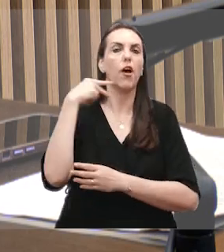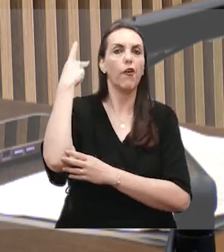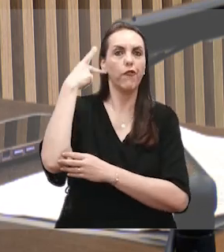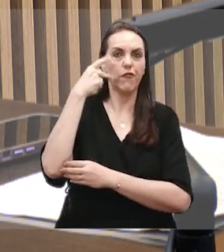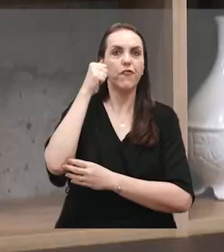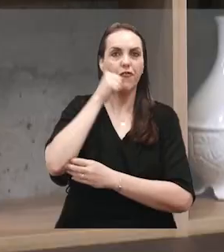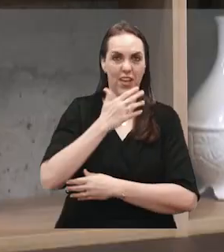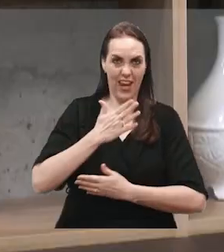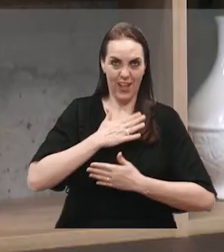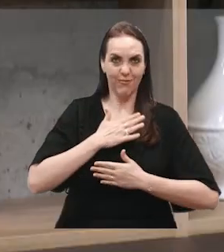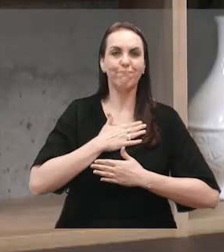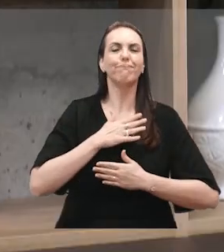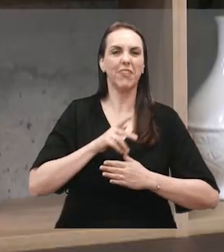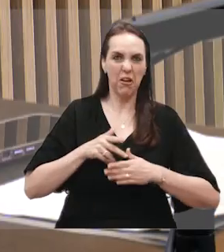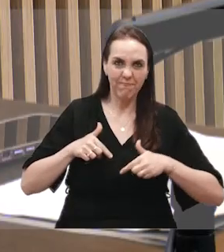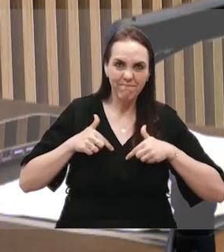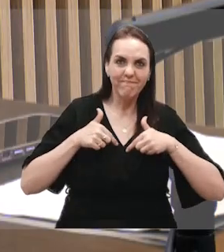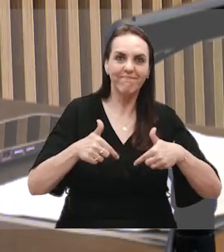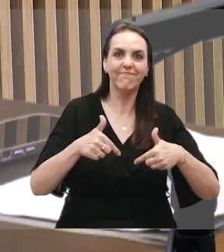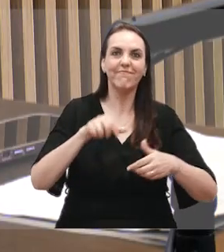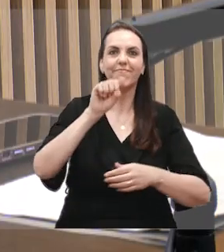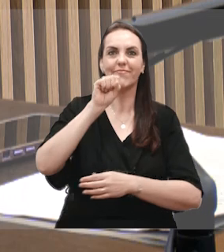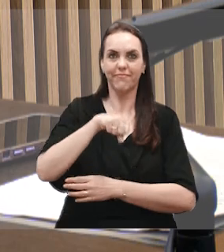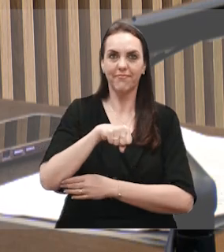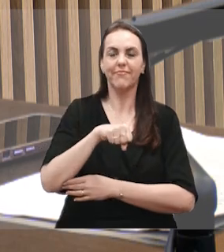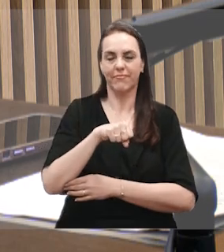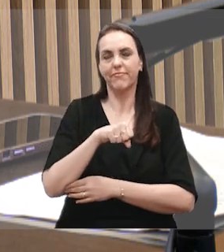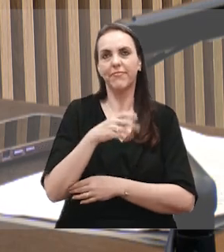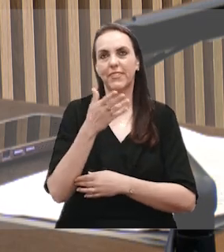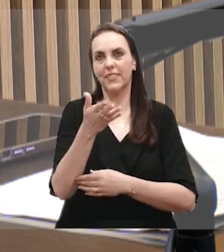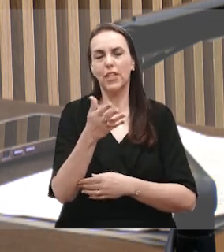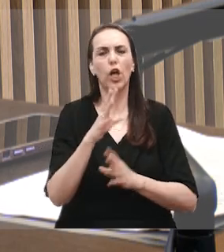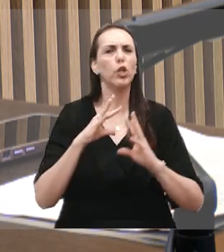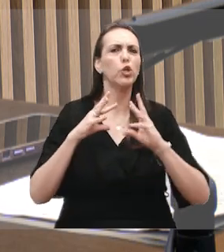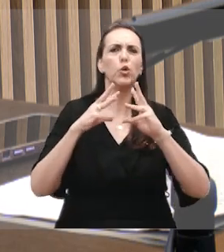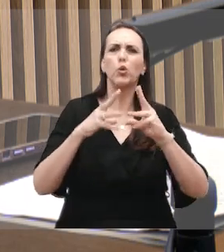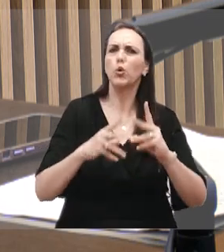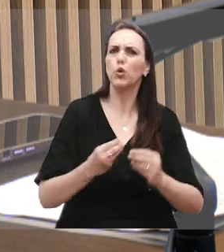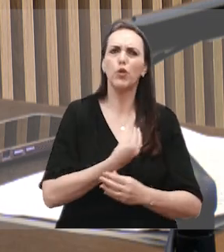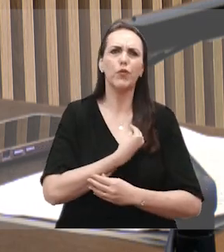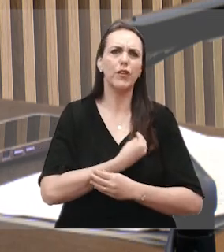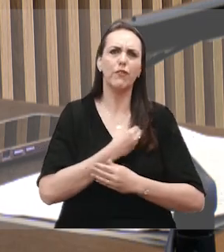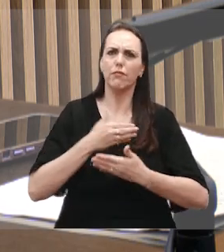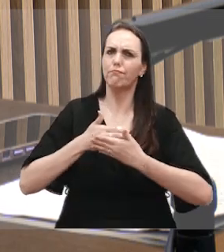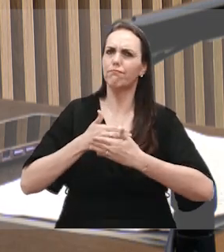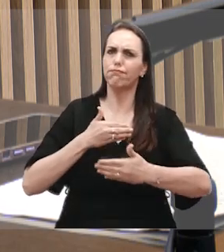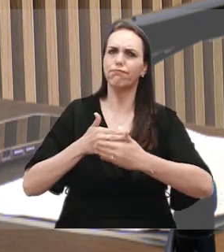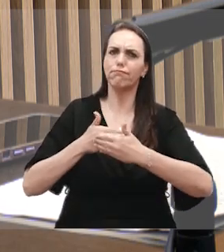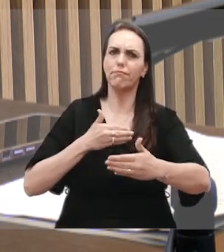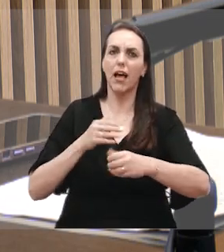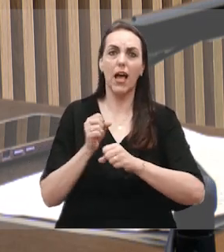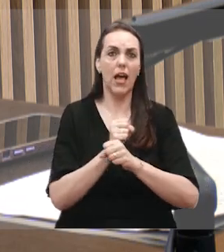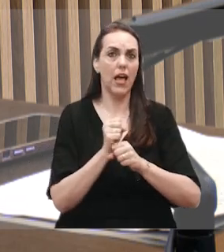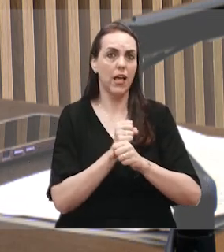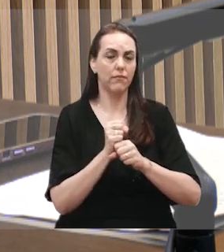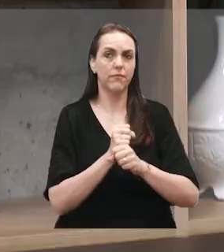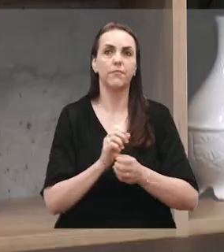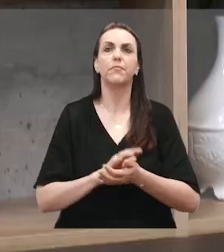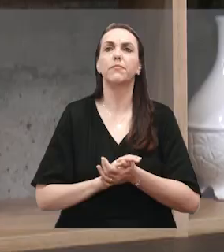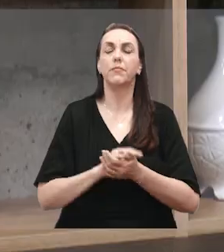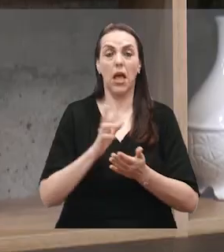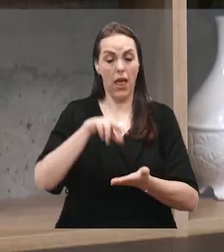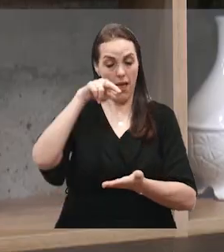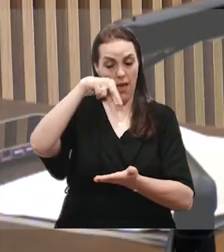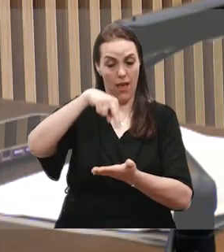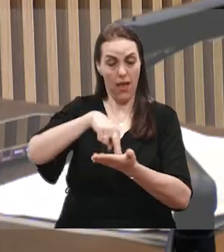atuar muito. Então, tudo isso que eu vivi ao longo dos anos é uma realidade